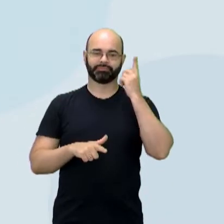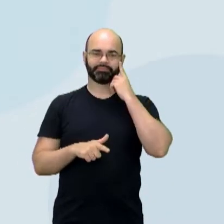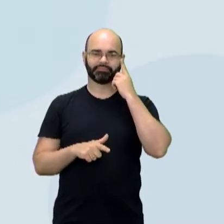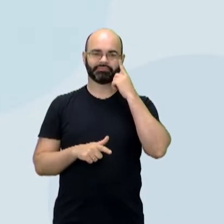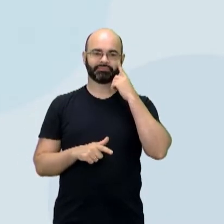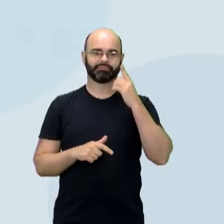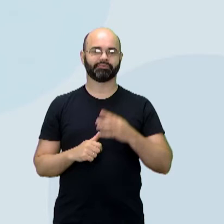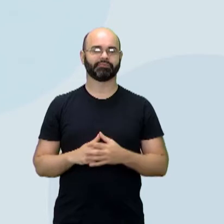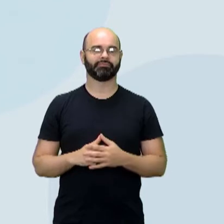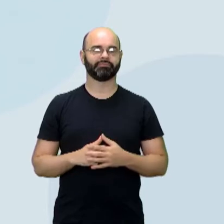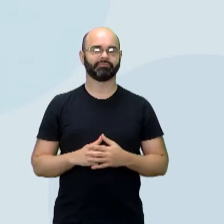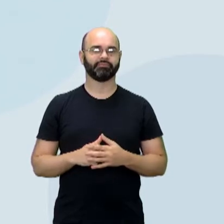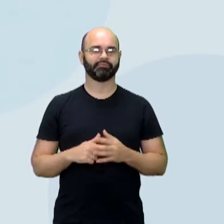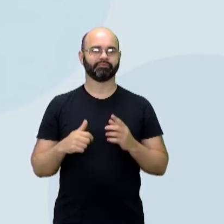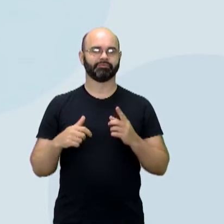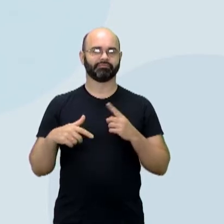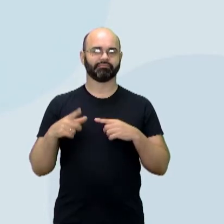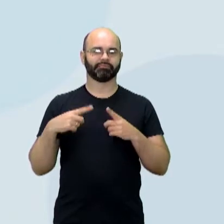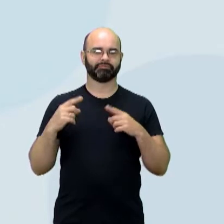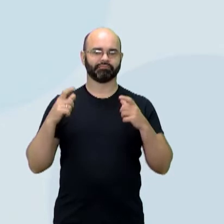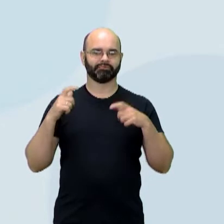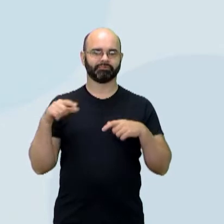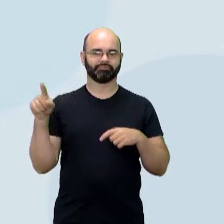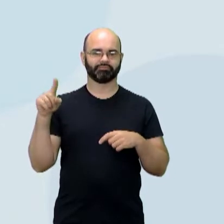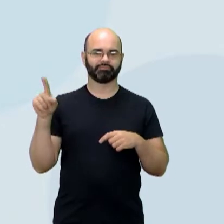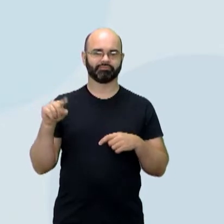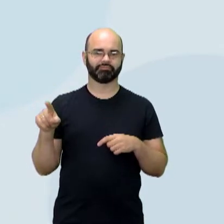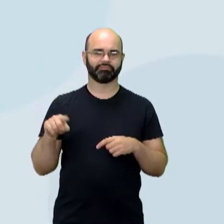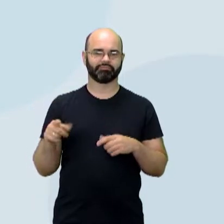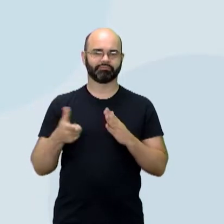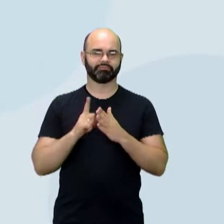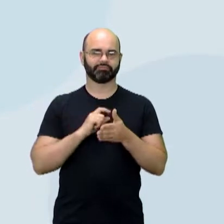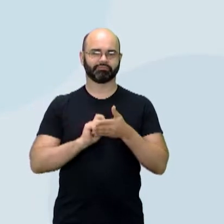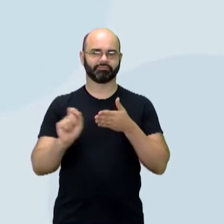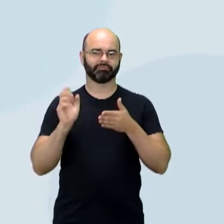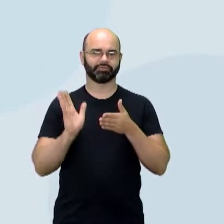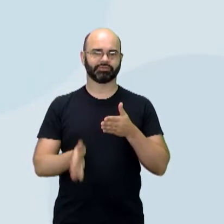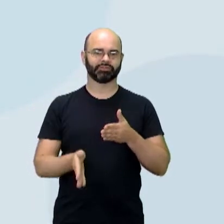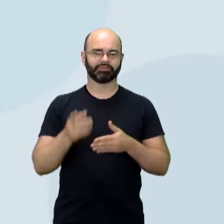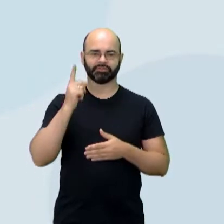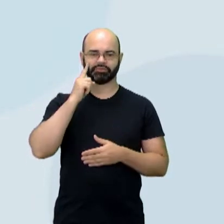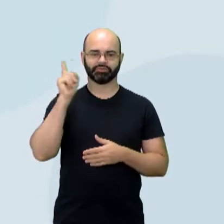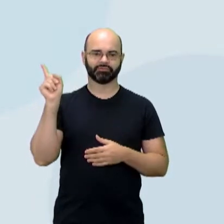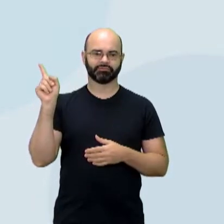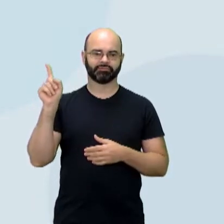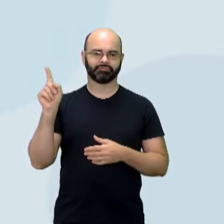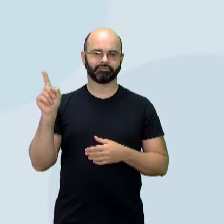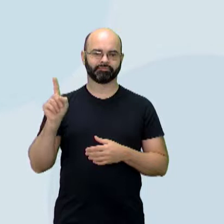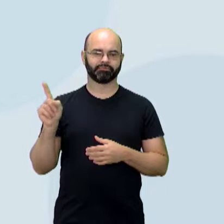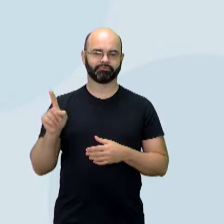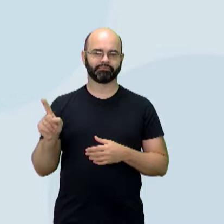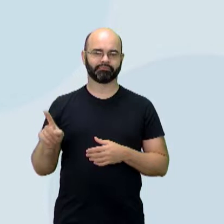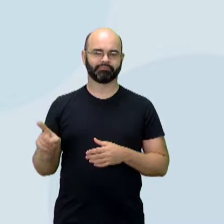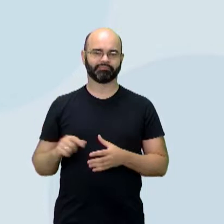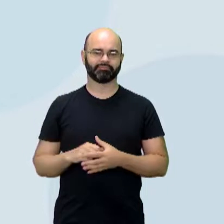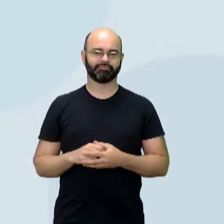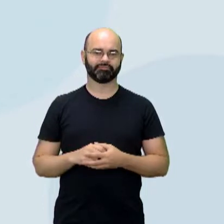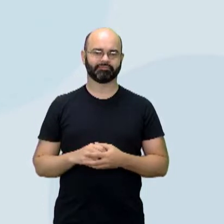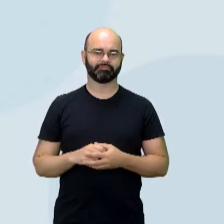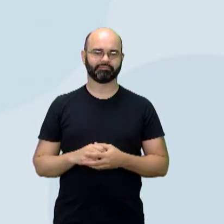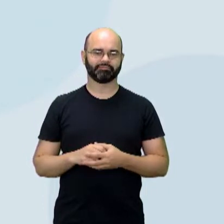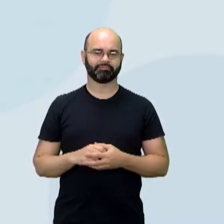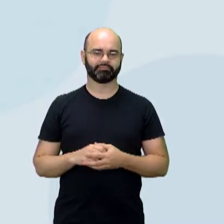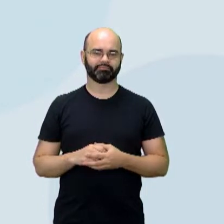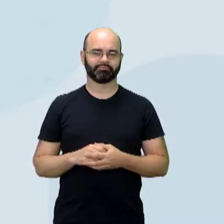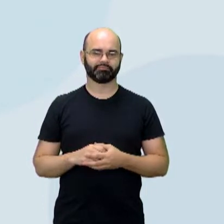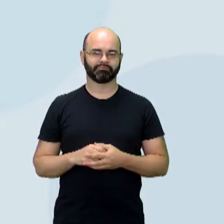texto lá no começo. Eu já tinha grifado aqui, né? Então, a gente começa. Além, deixa eu ver se